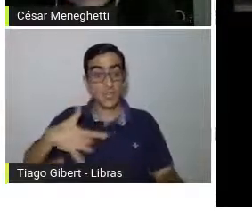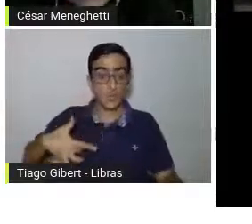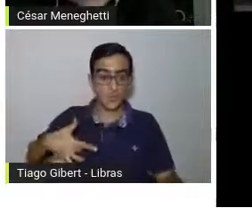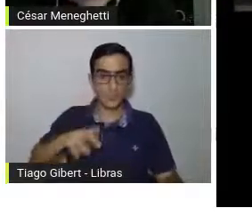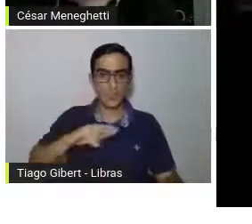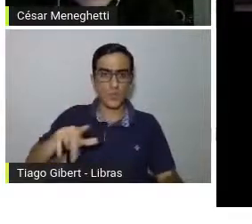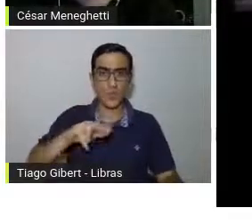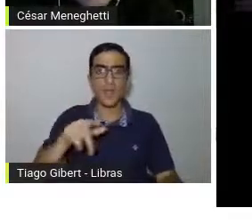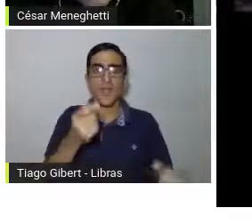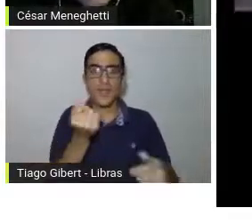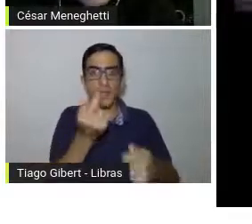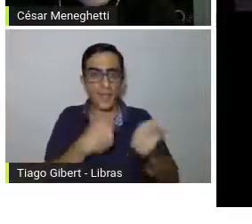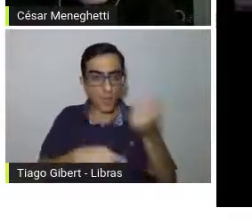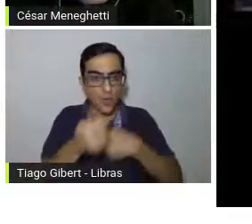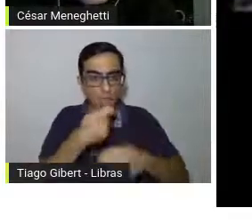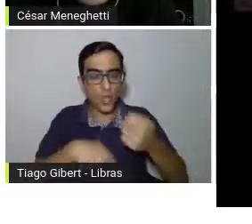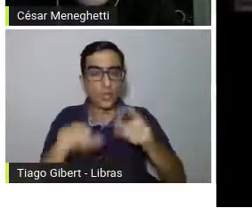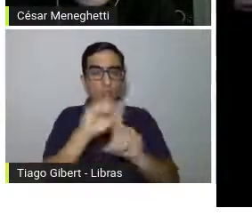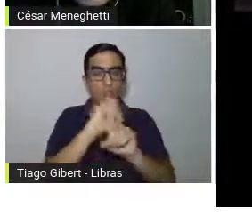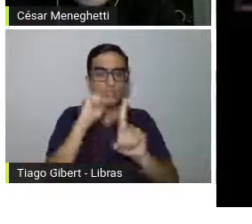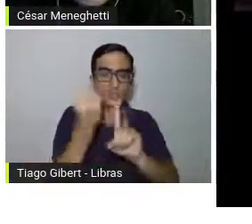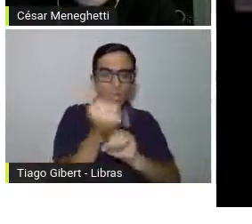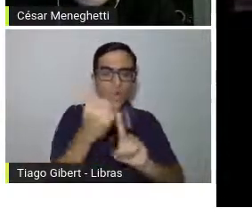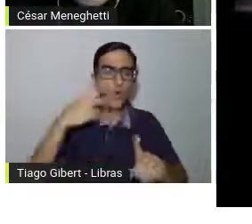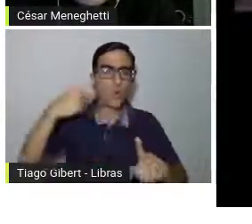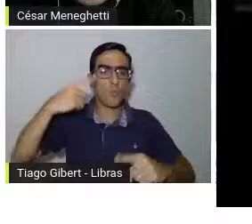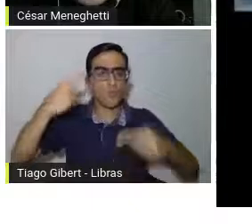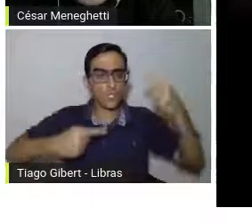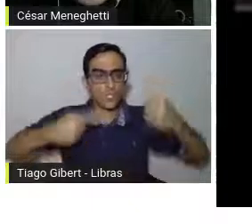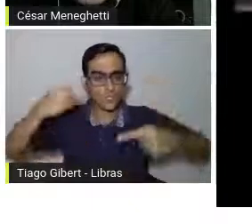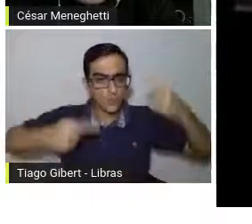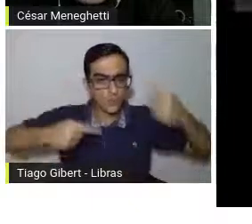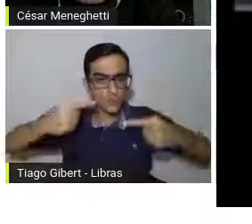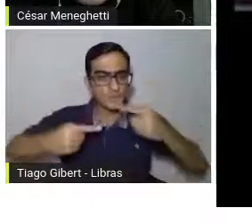o econômico, social, político.